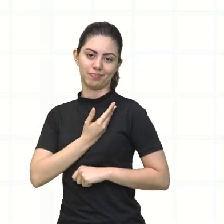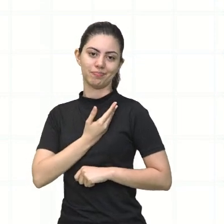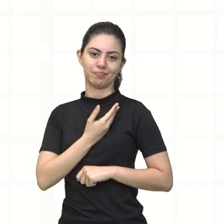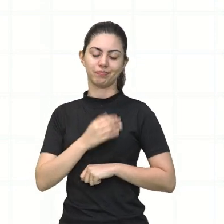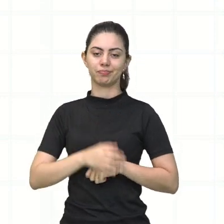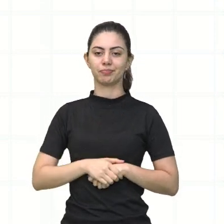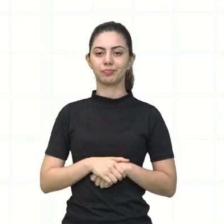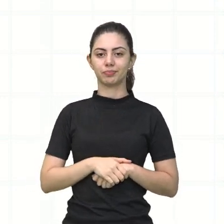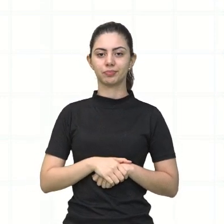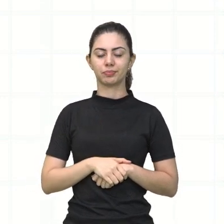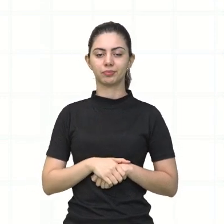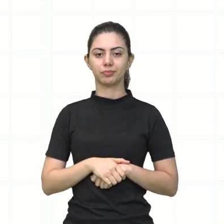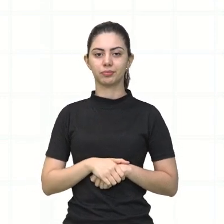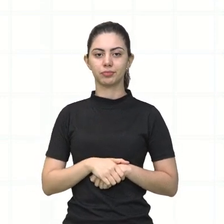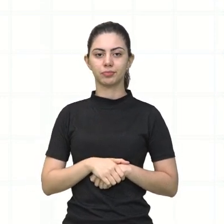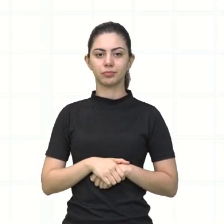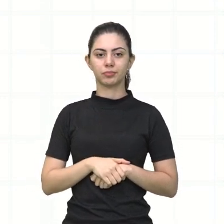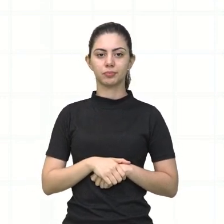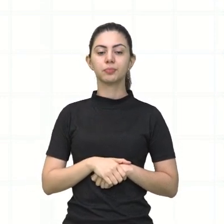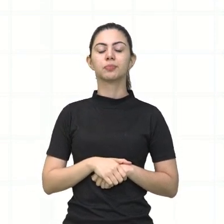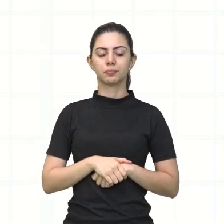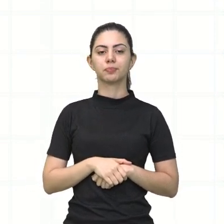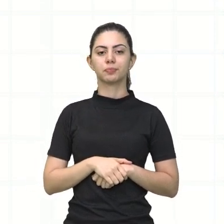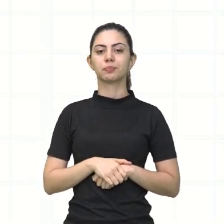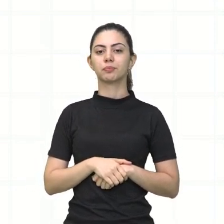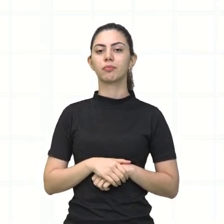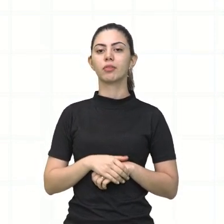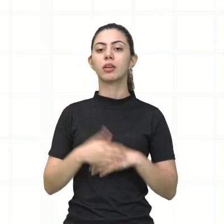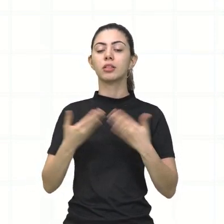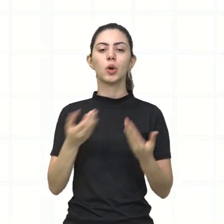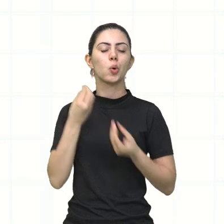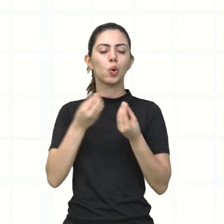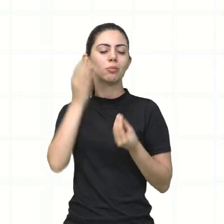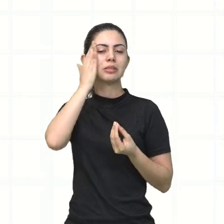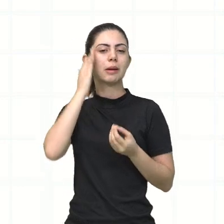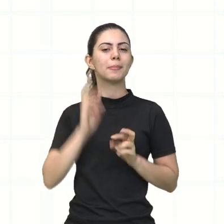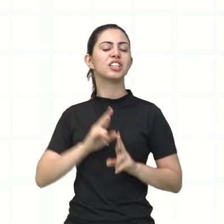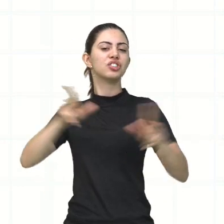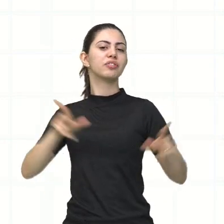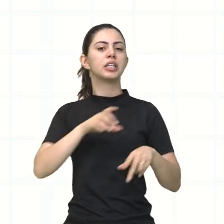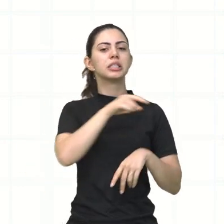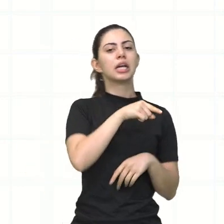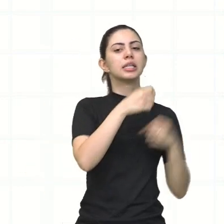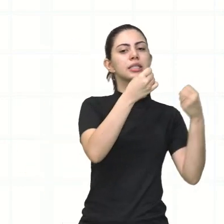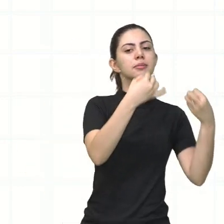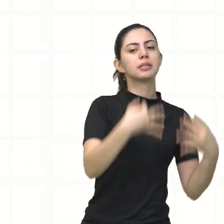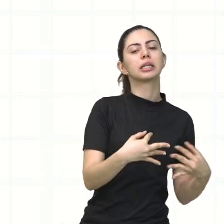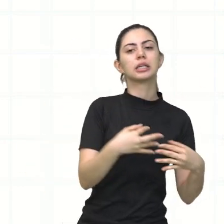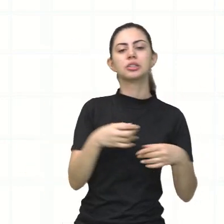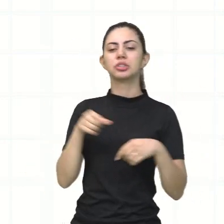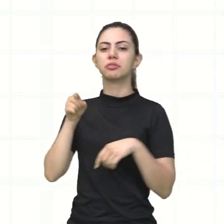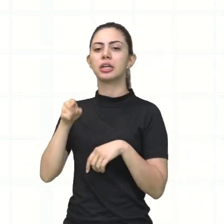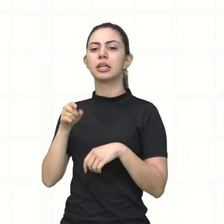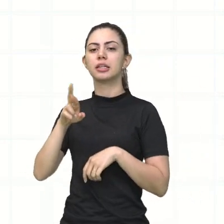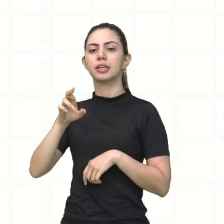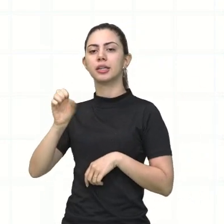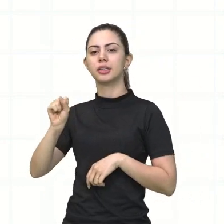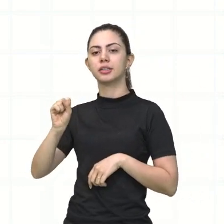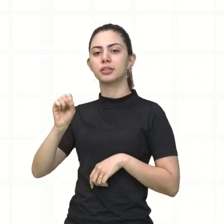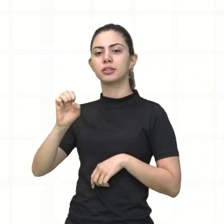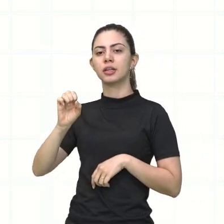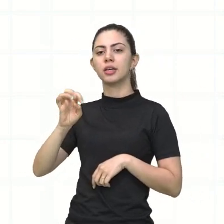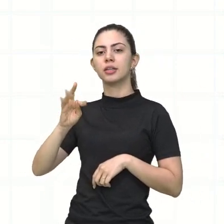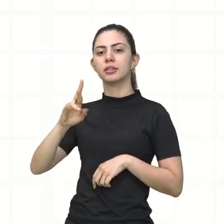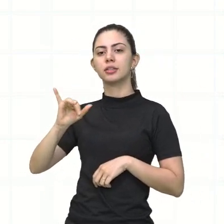dela. Bom, a gente falou como distinguir explicativas de restritivas. As restritivas são geralmente introduzidas por pronomes relativos